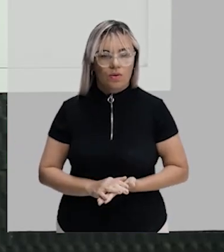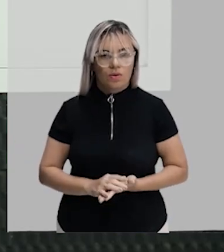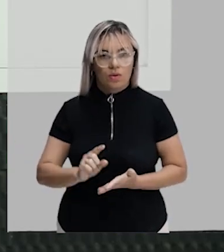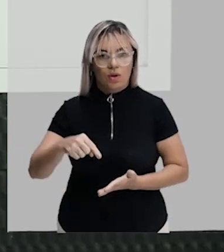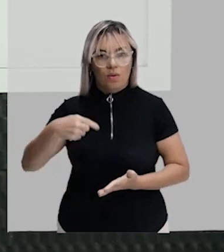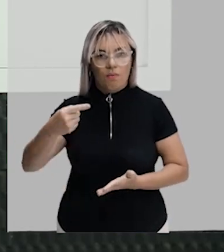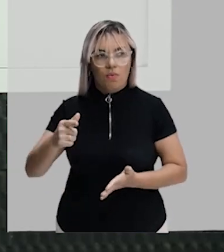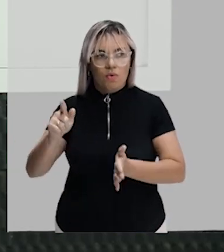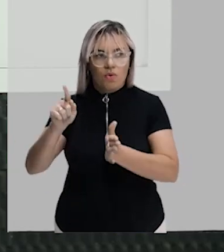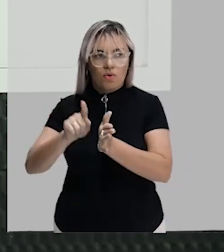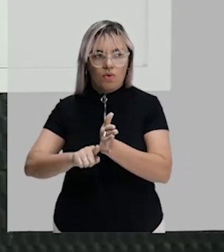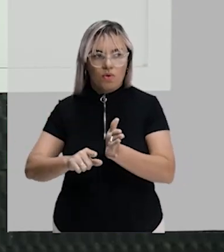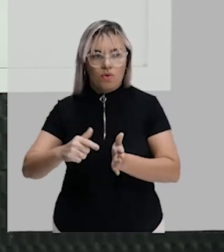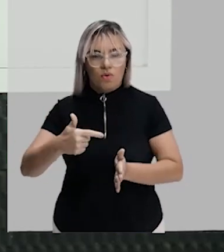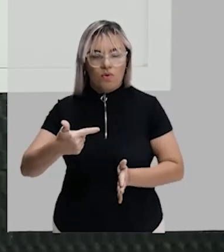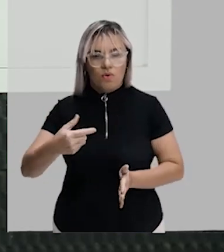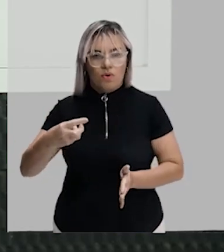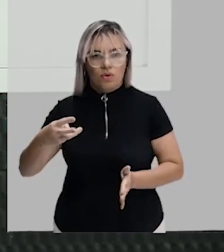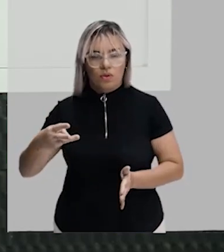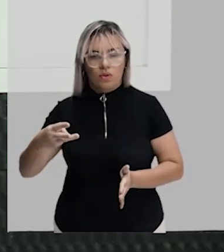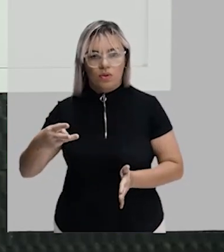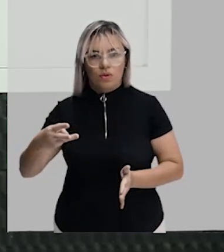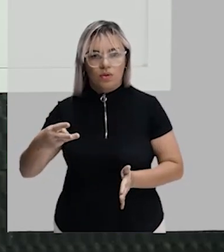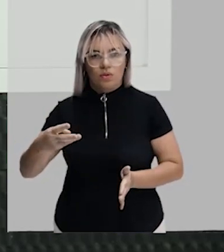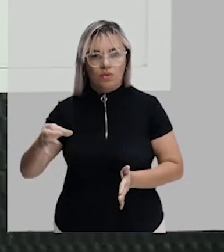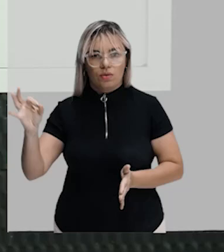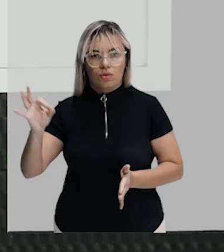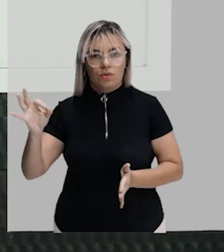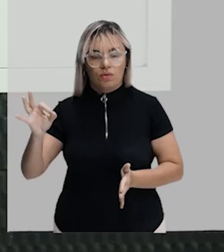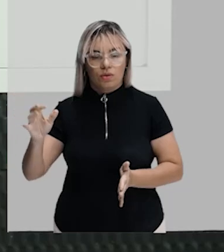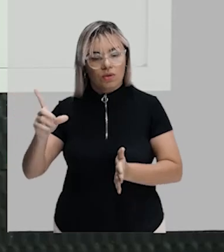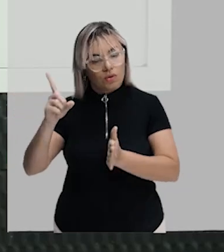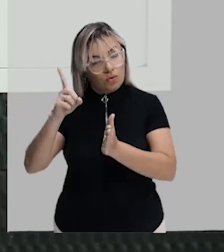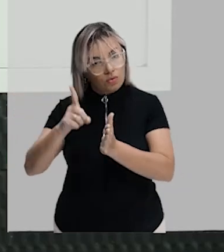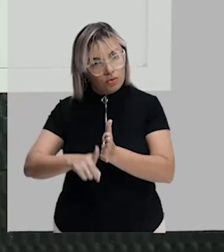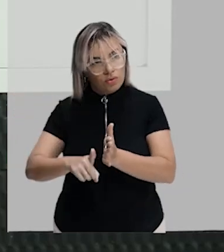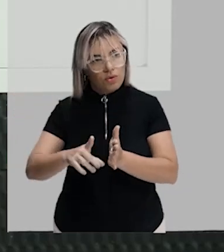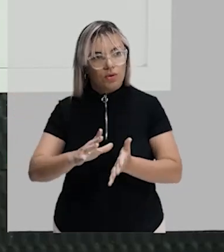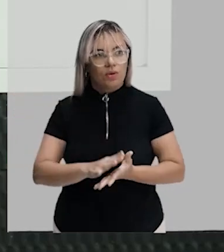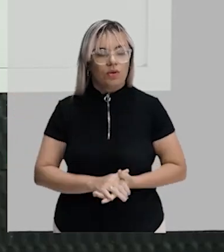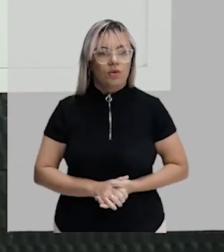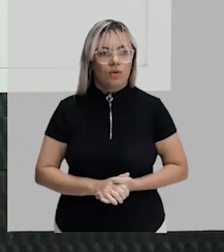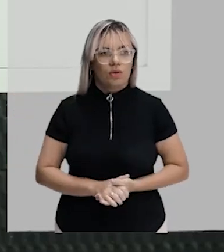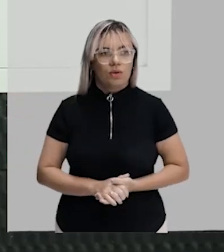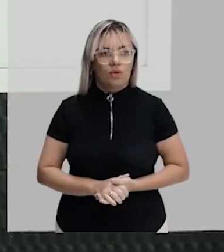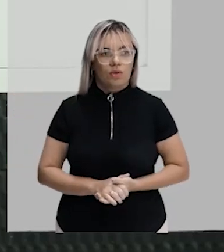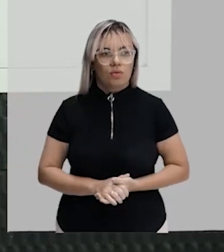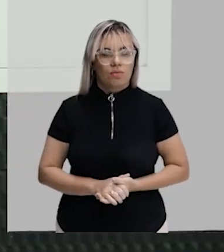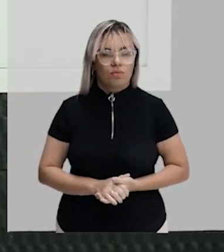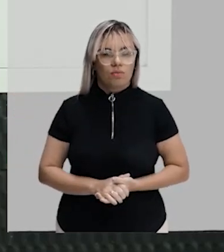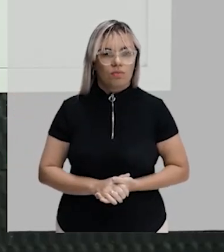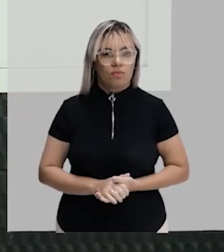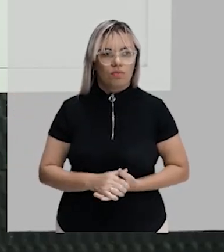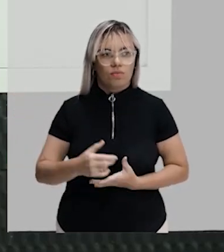23%, porque é um desconto, certo? Então, isso aqui passa a ser